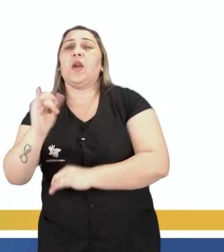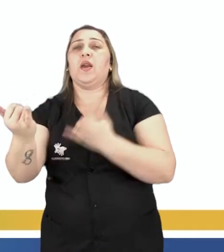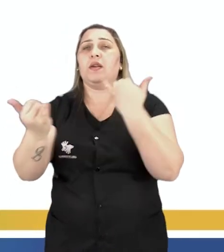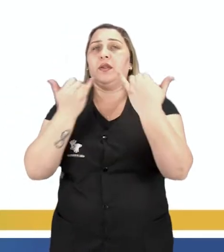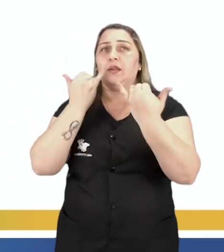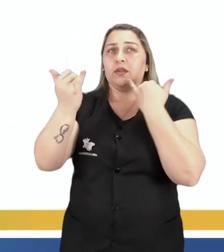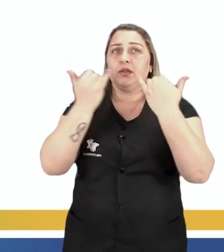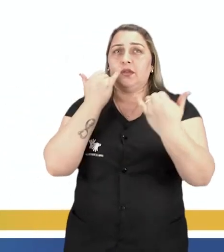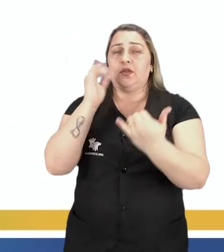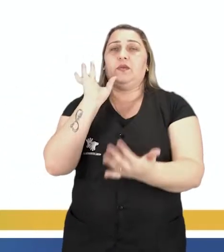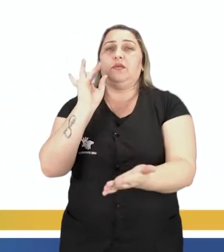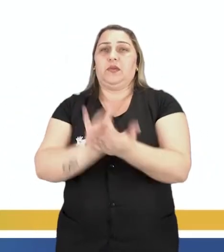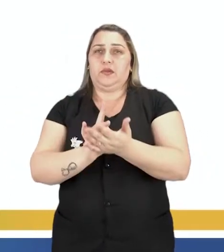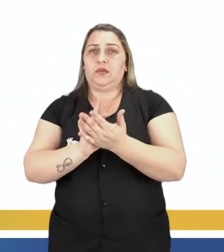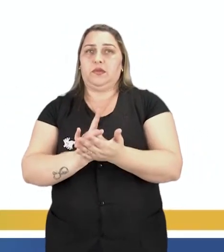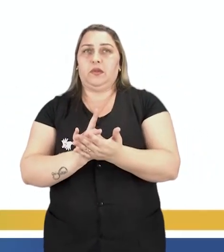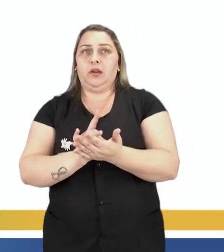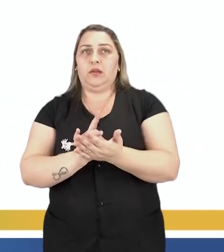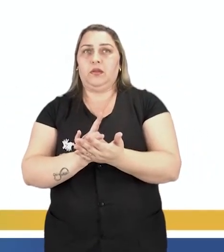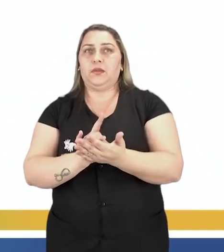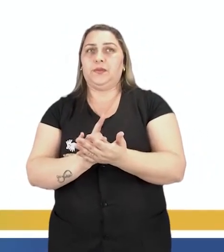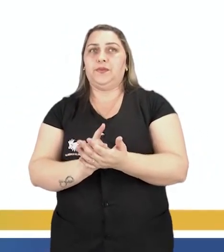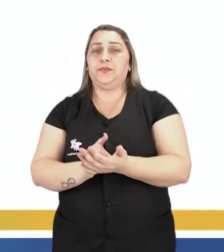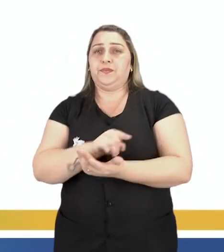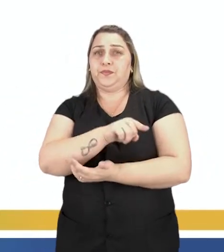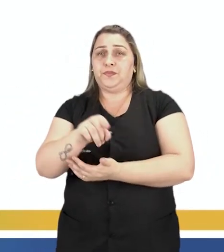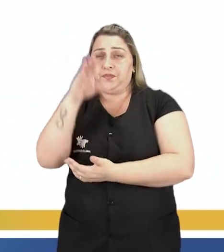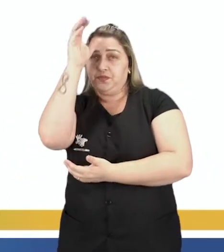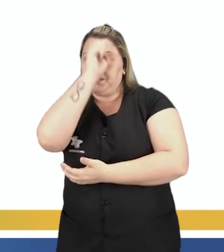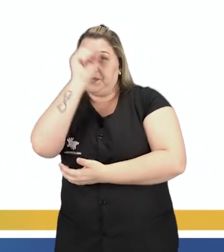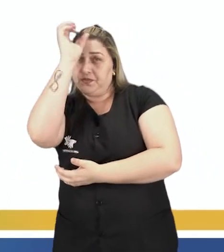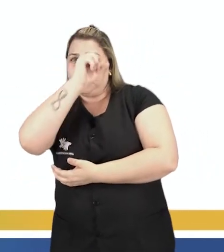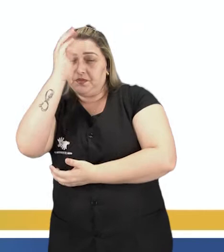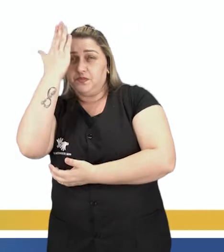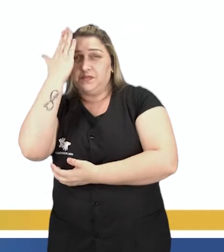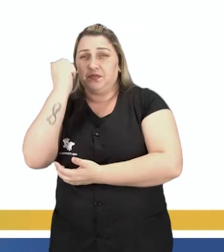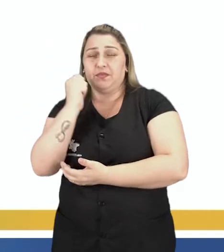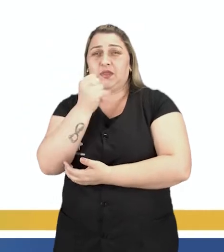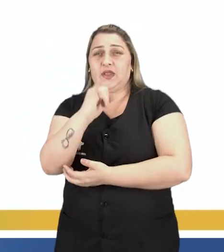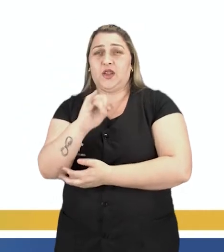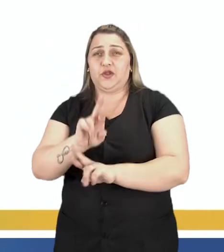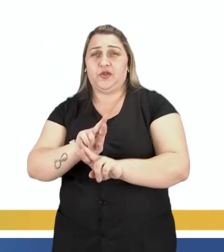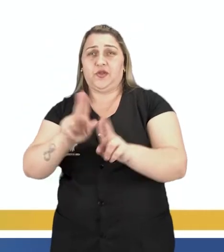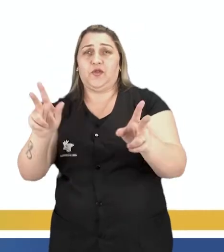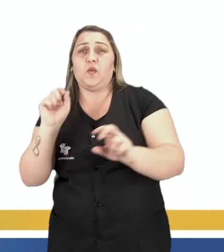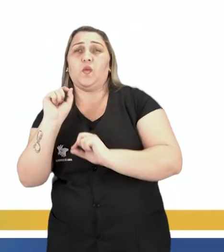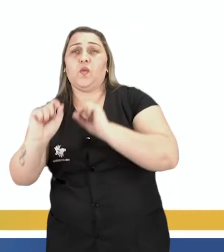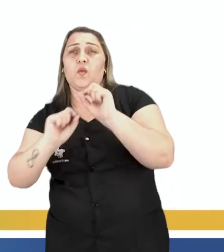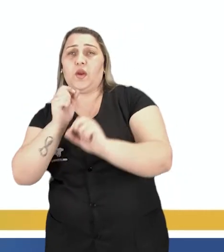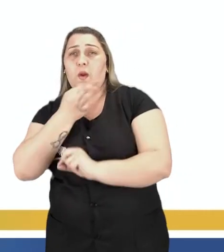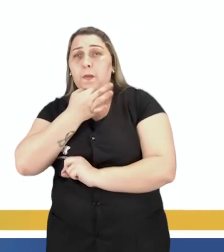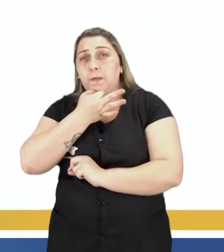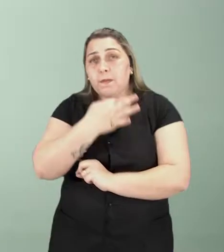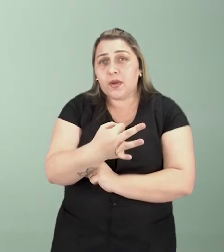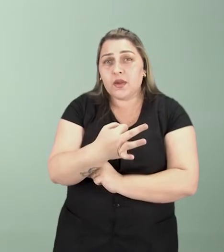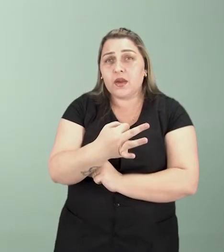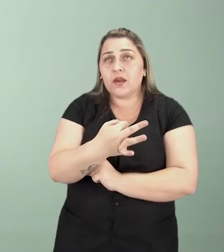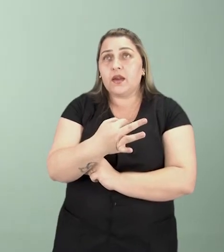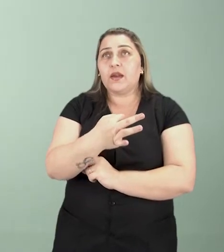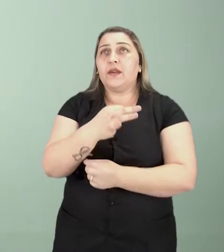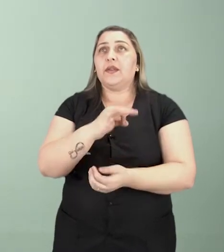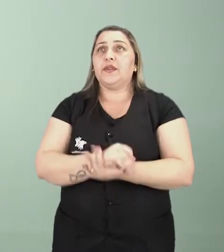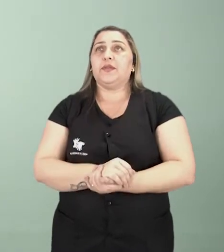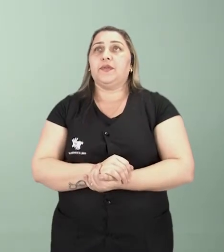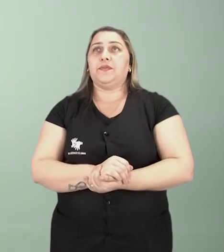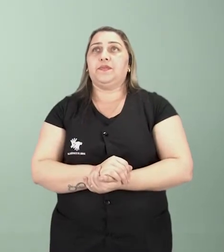informação confiável. Gente, é muito importante vocês aprenderem, saberem como diferenciar o que é uma opinião, né?